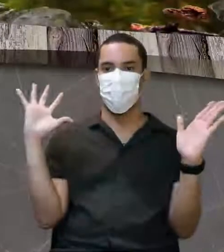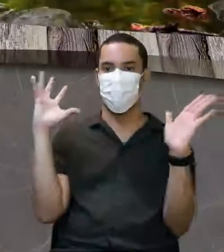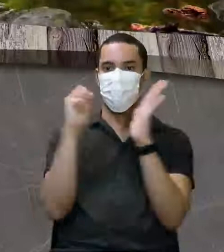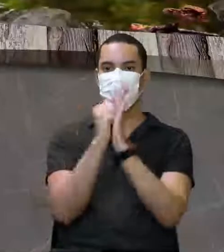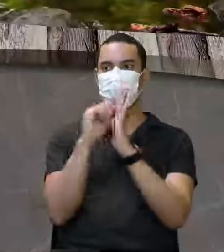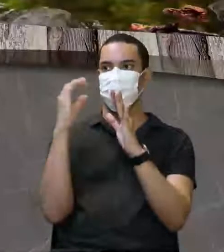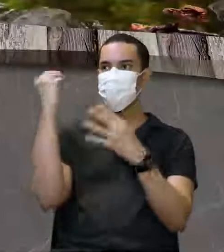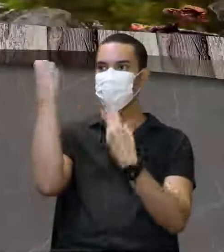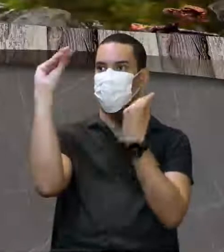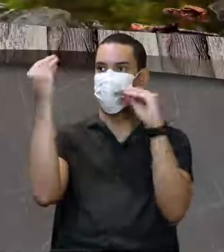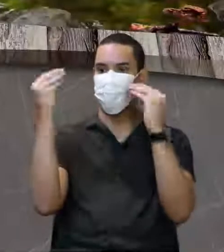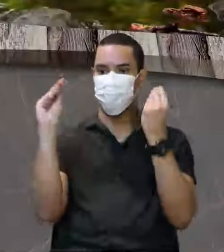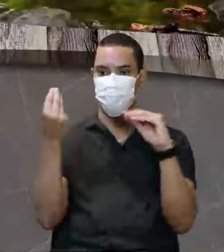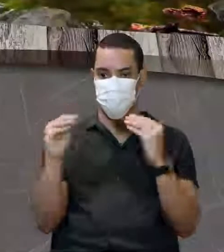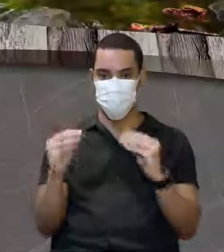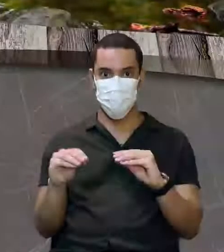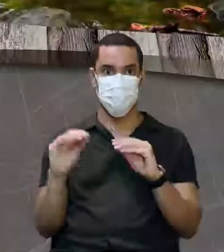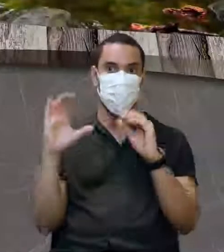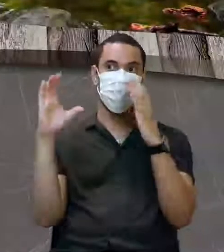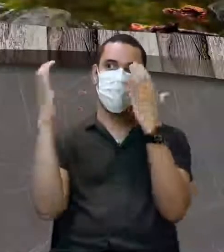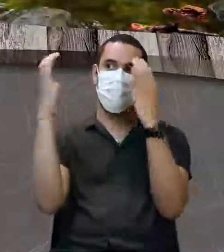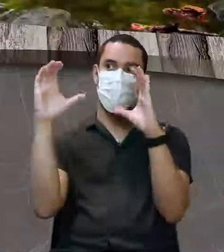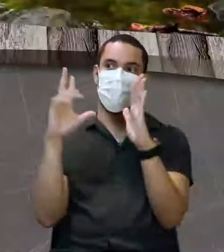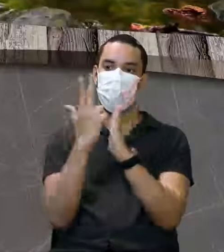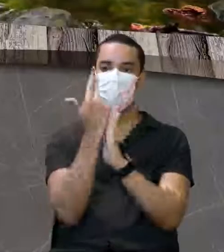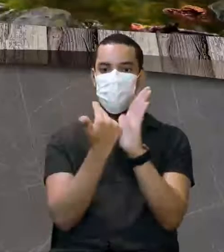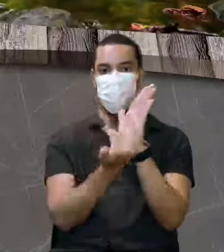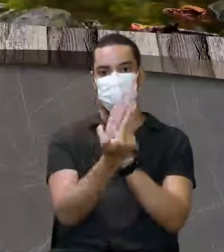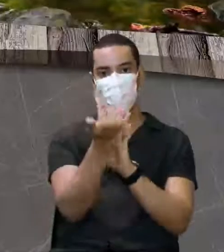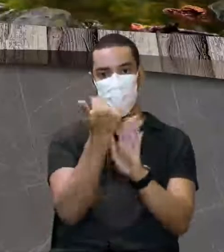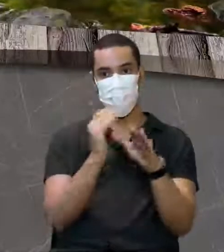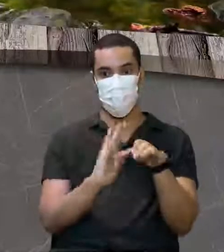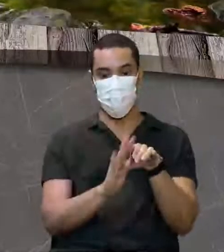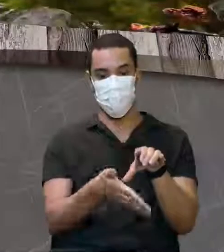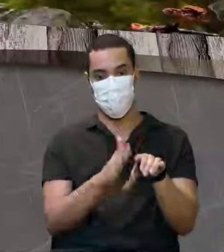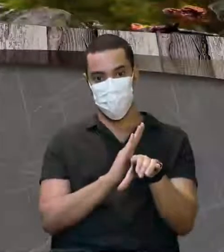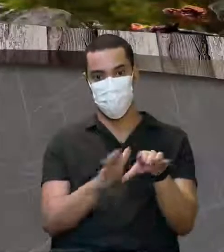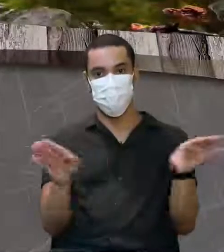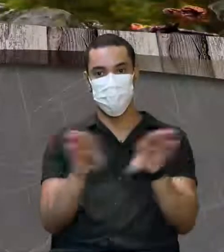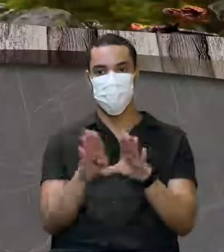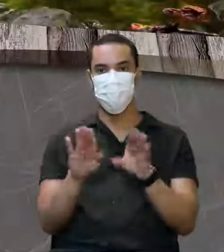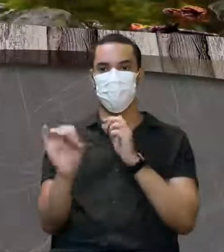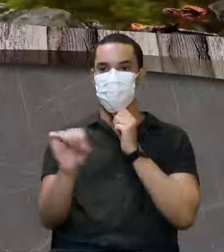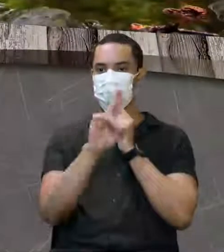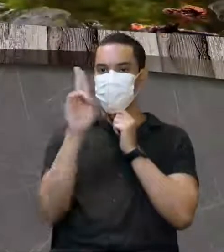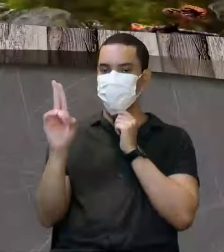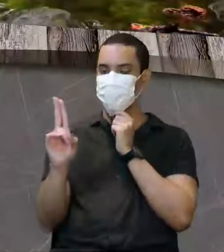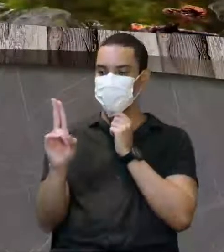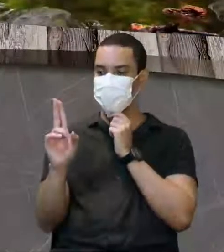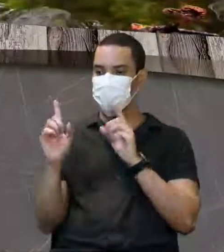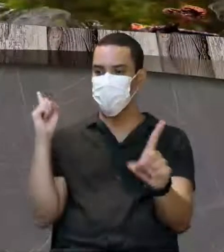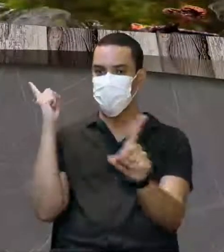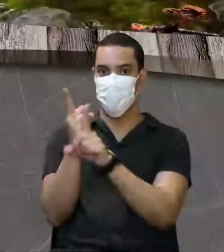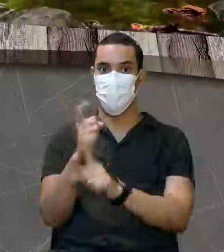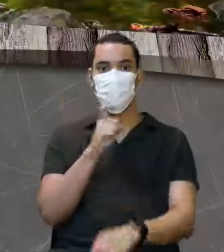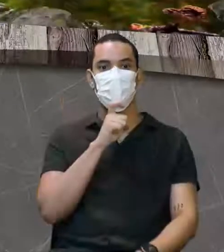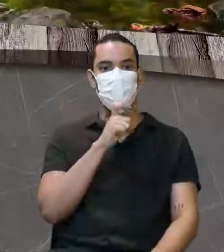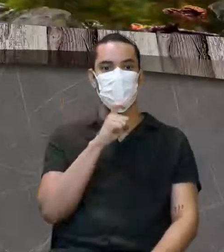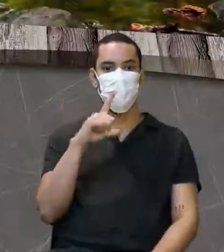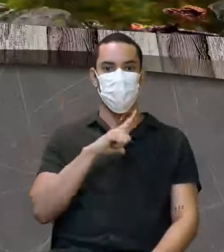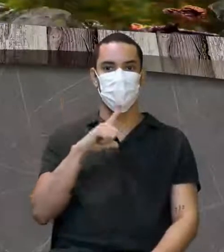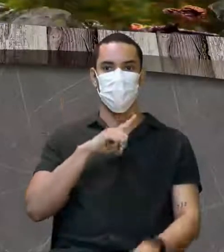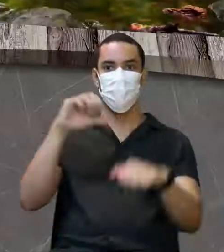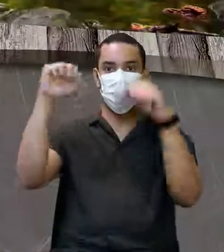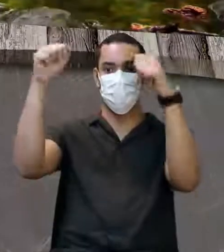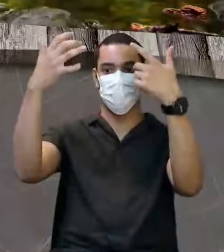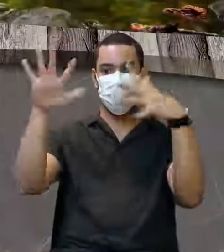deles serem encontrados em locais, por exemplo, nas regiões mais frias, havia aquele